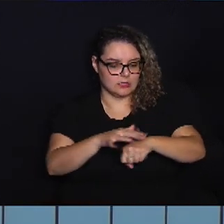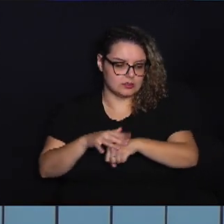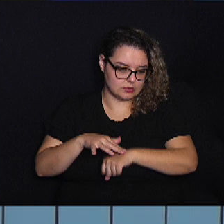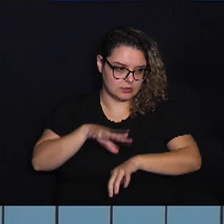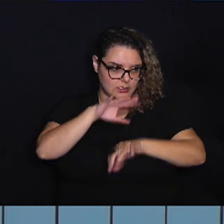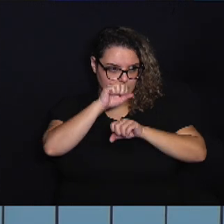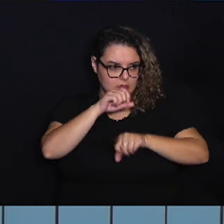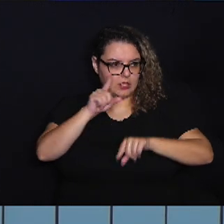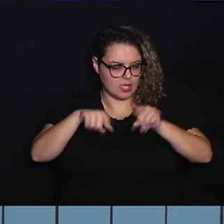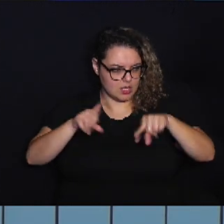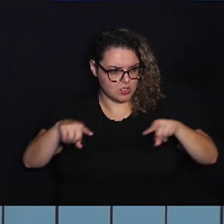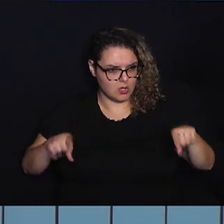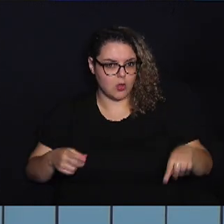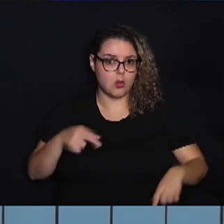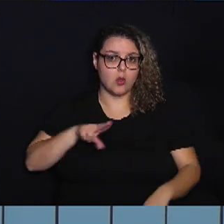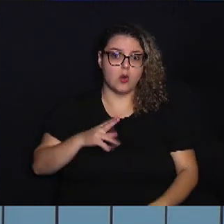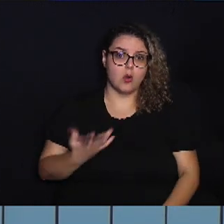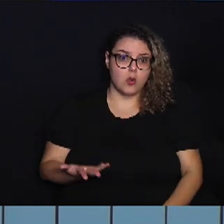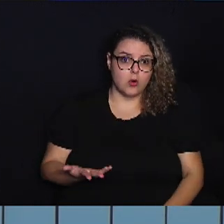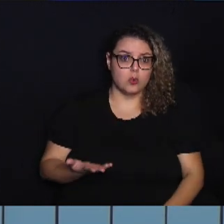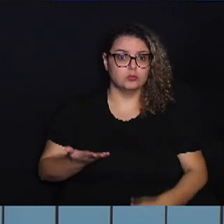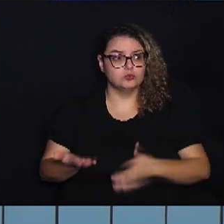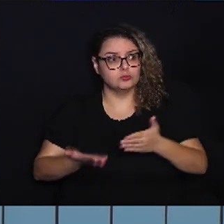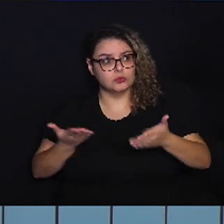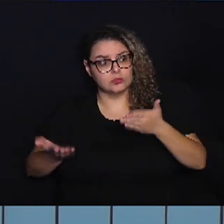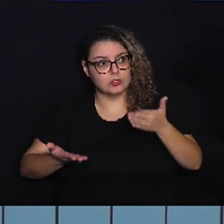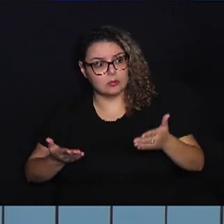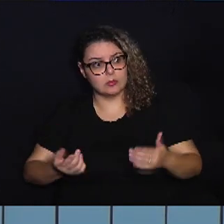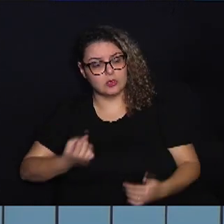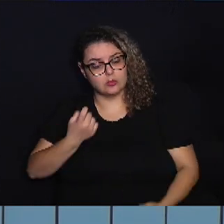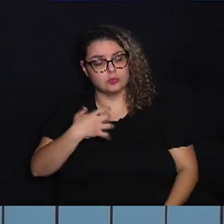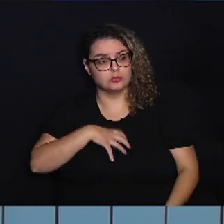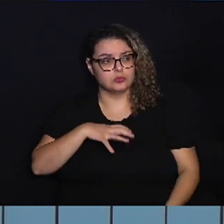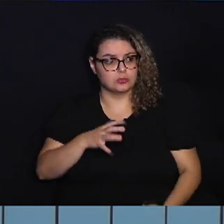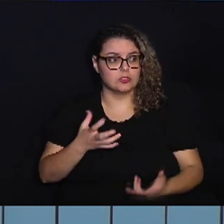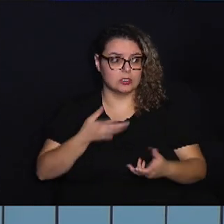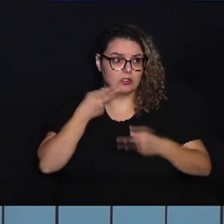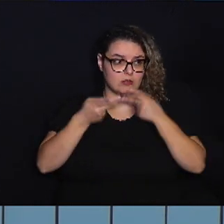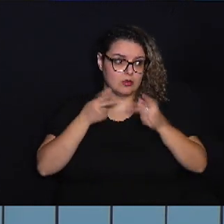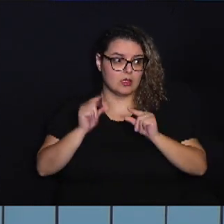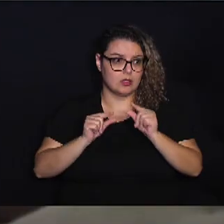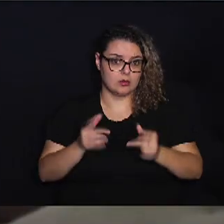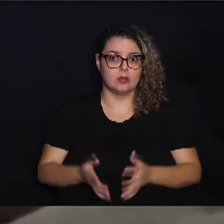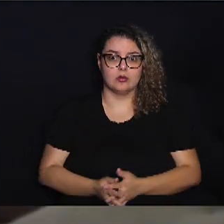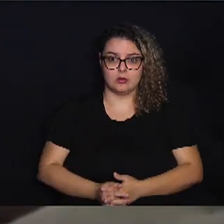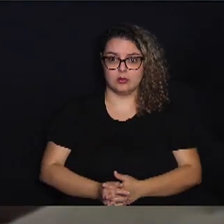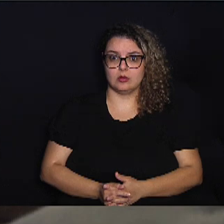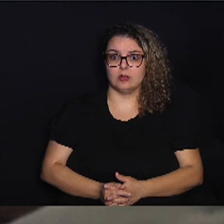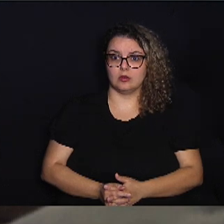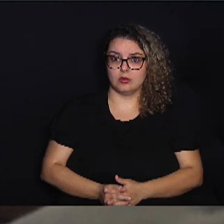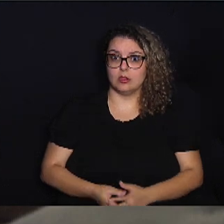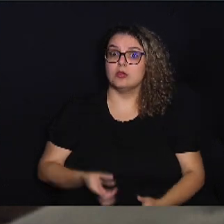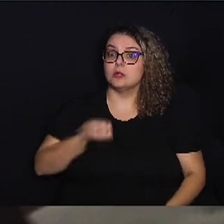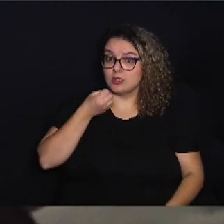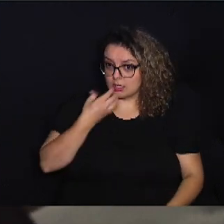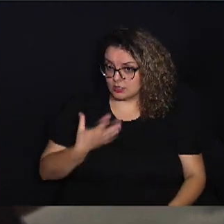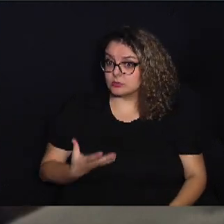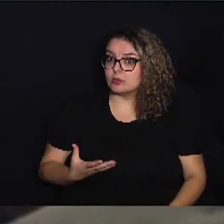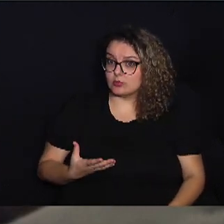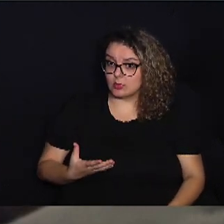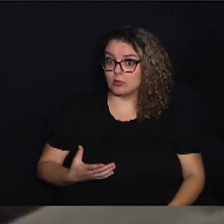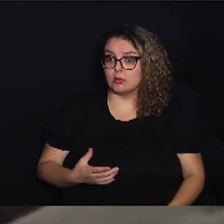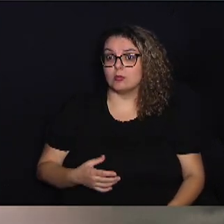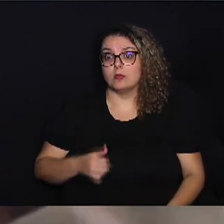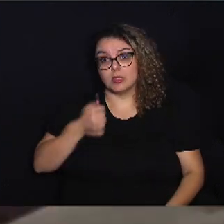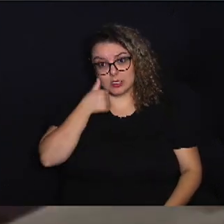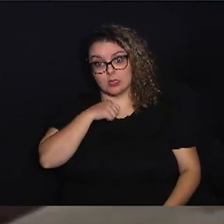bem diversificados ou seguem aí uma linha só? Queria que você falasse um pouquinho sobre. Isso é bom, acho que inclusive para que as